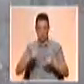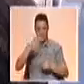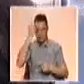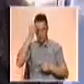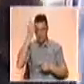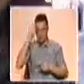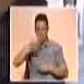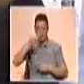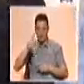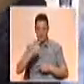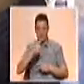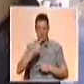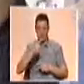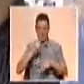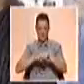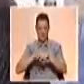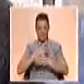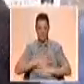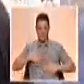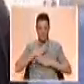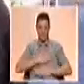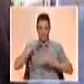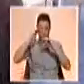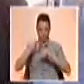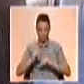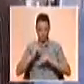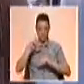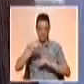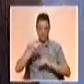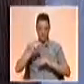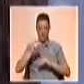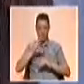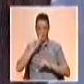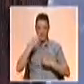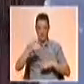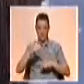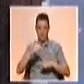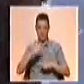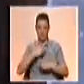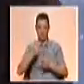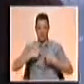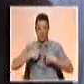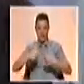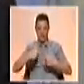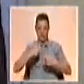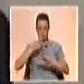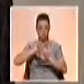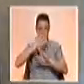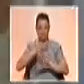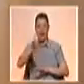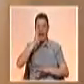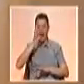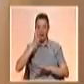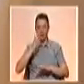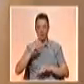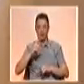fácil, deve-se reduzir o tempo do banho e evitar igualmente o banho de imersão, uma vez que este leva a um gasto muito maior de água. O banho